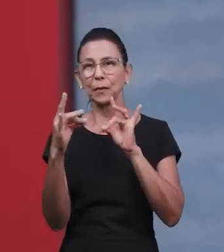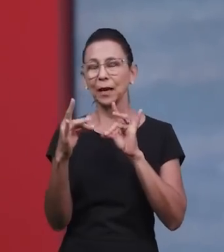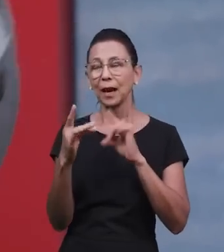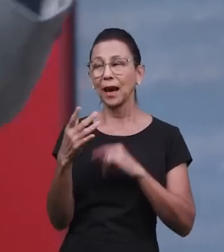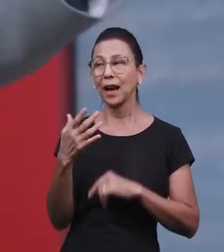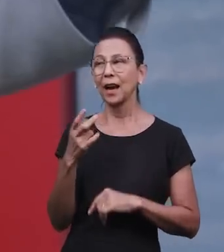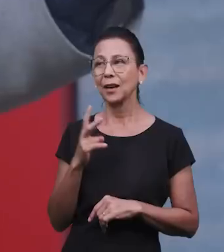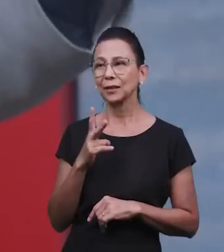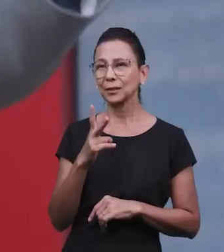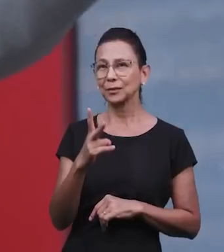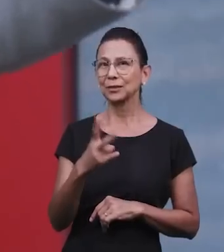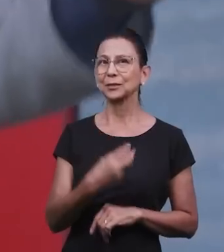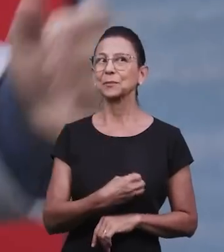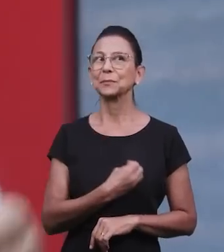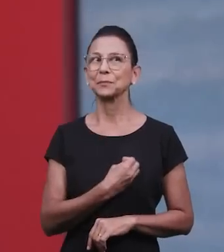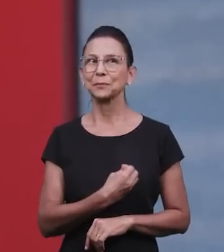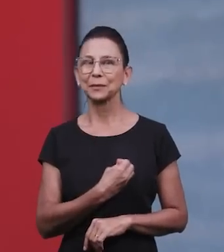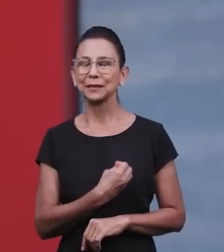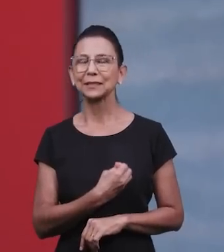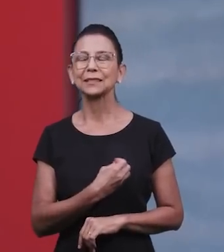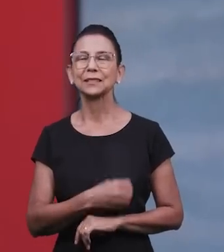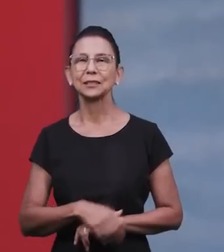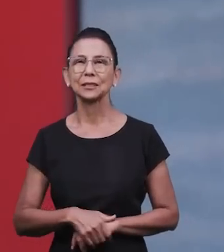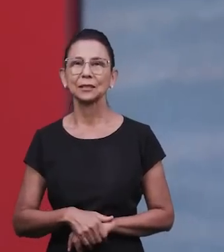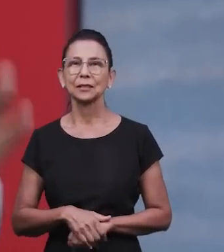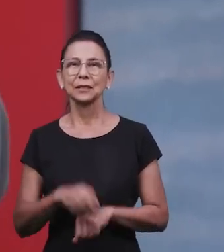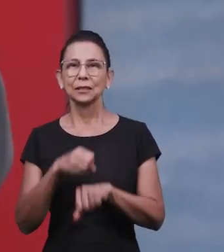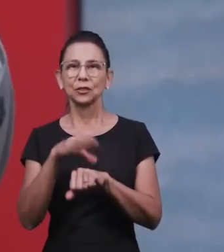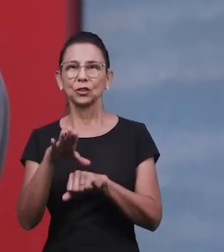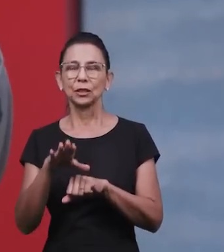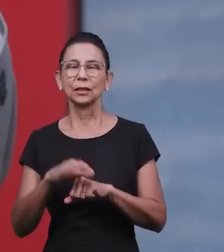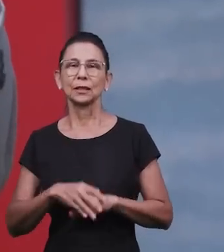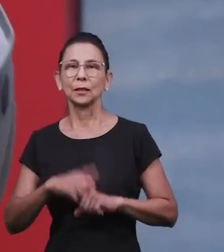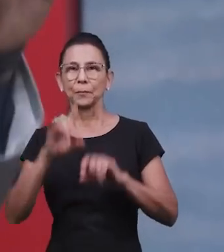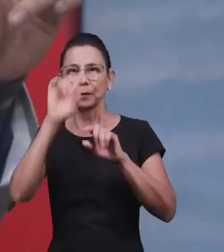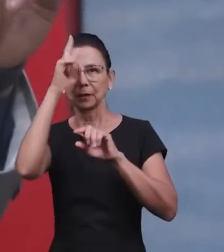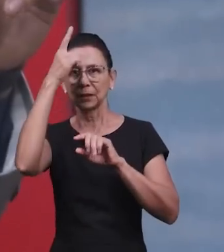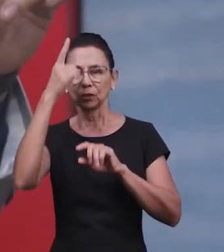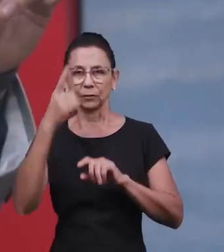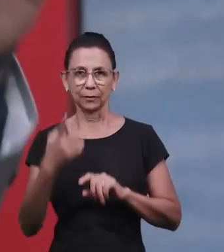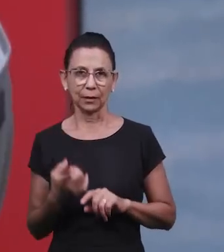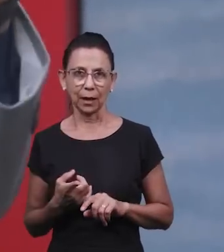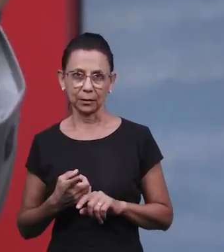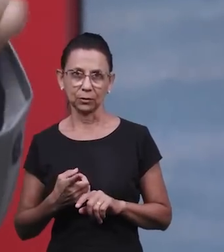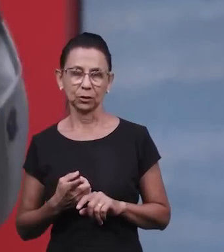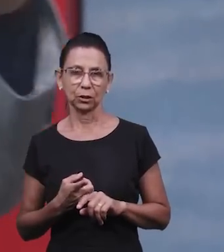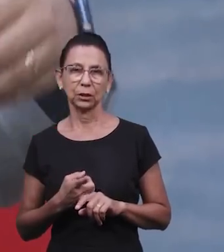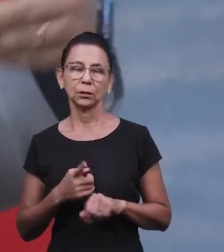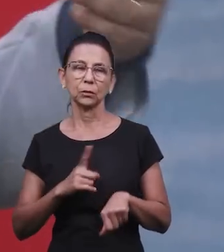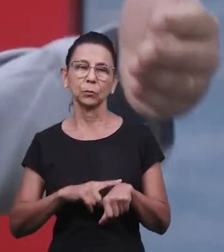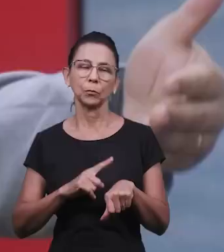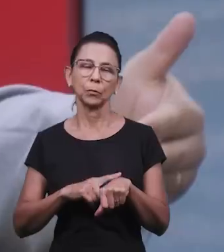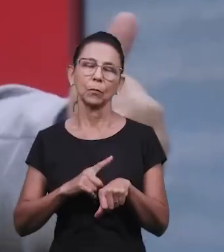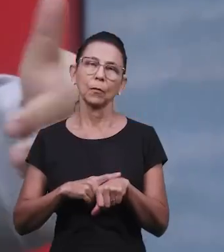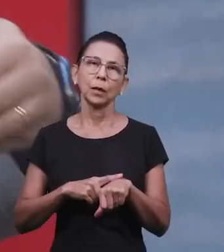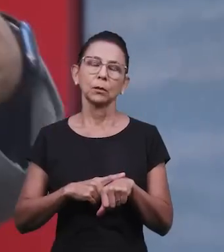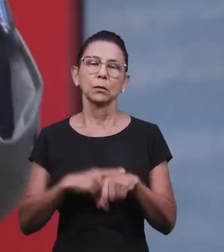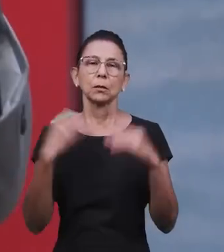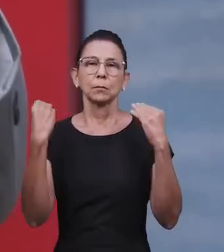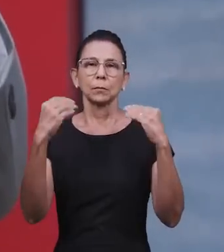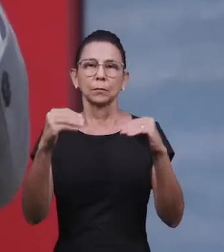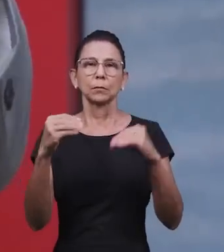olha, se tem esse tipo de conteúdo eu quero continuar participando. Mas então essas duas dicas, a criatividade na hora de fazer essa